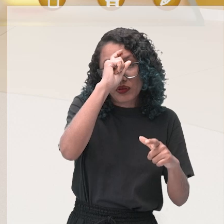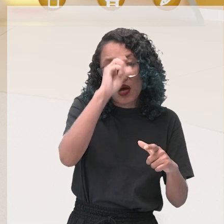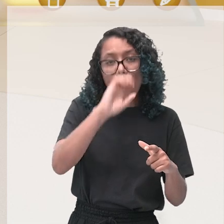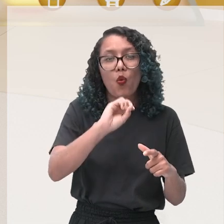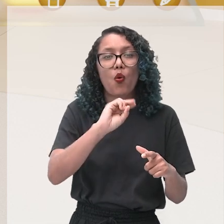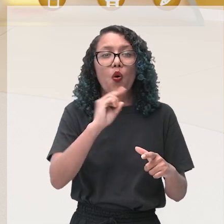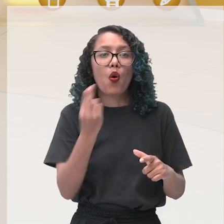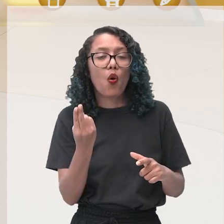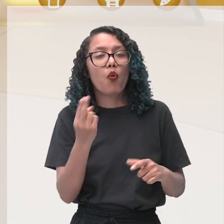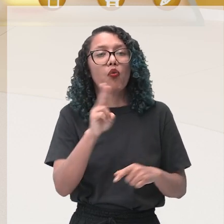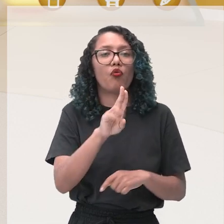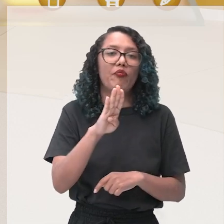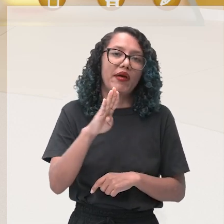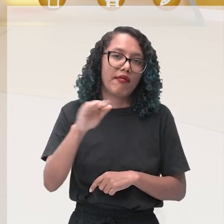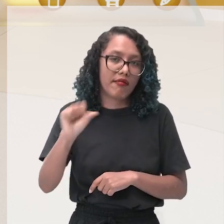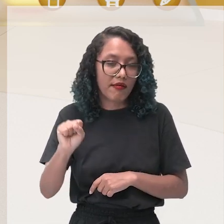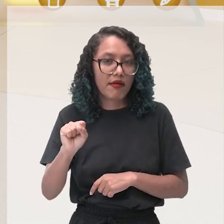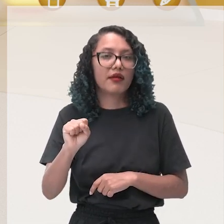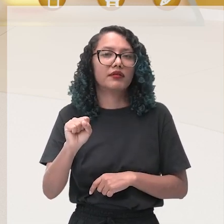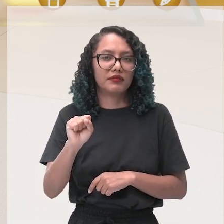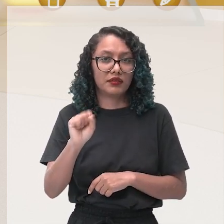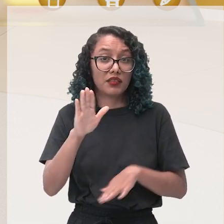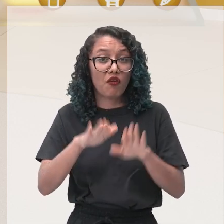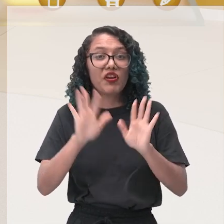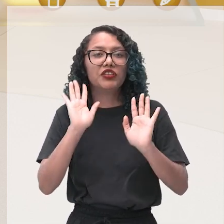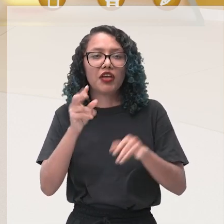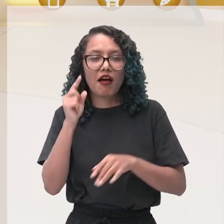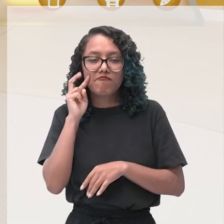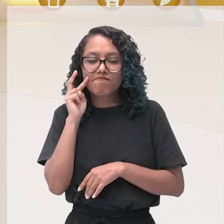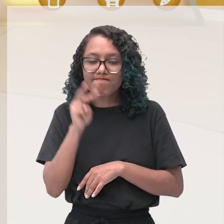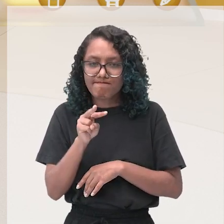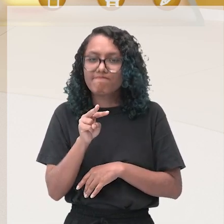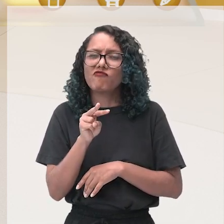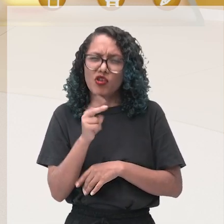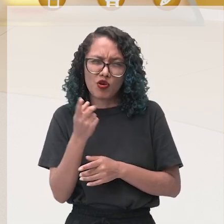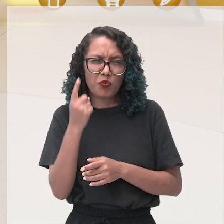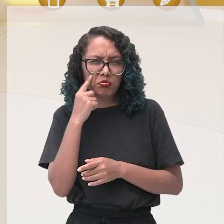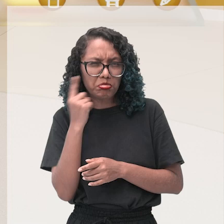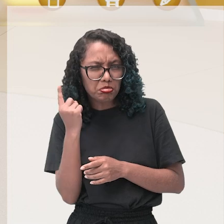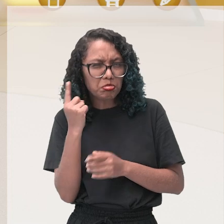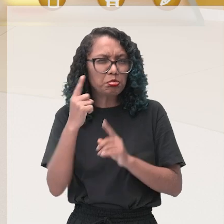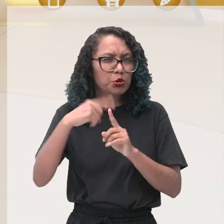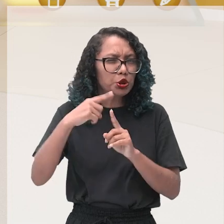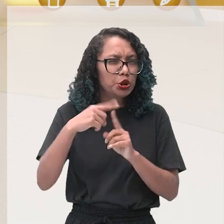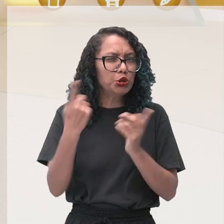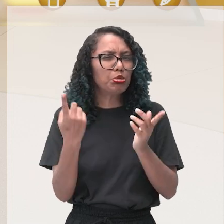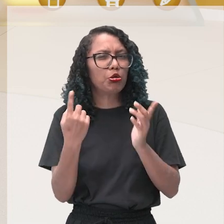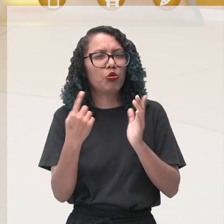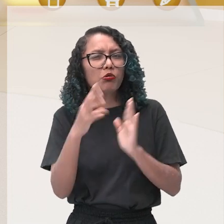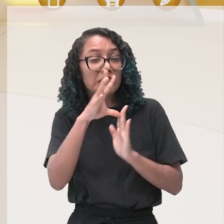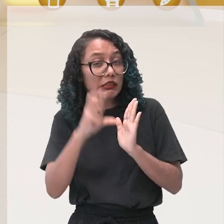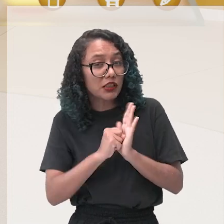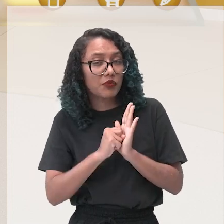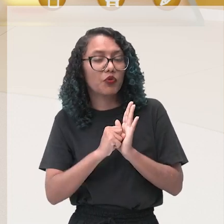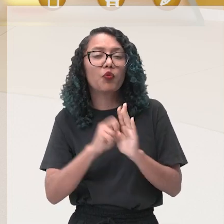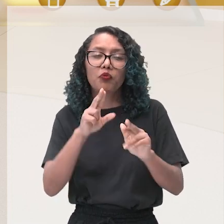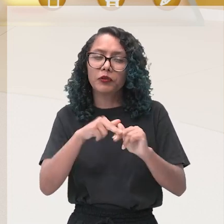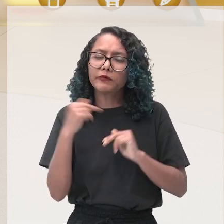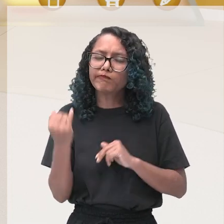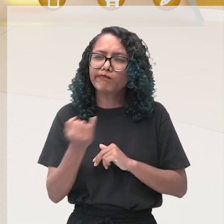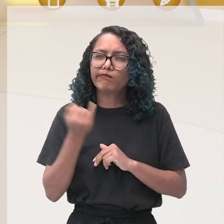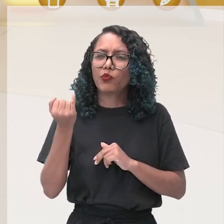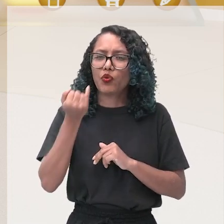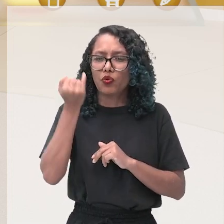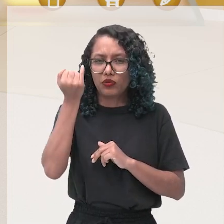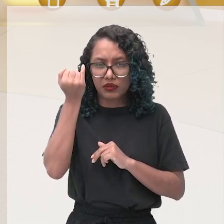essas simbologias quando foi ao médico. E é muito importante estarmos,